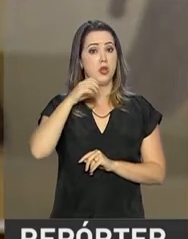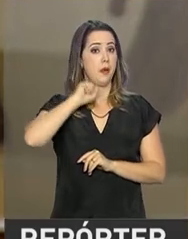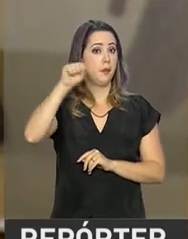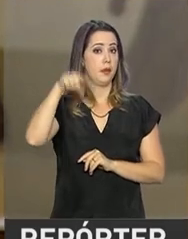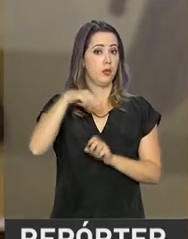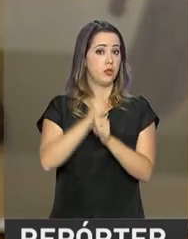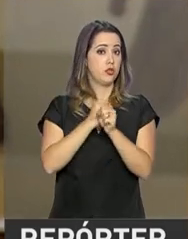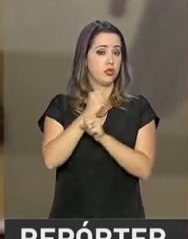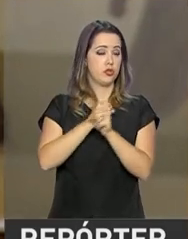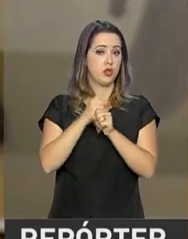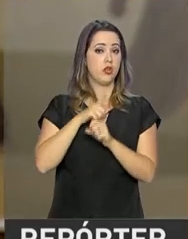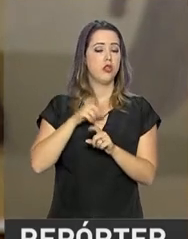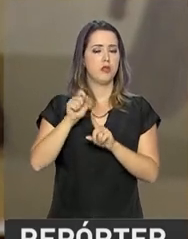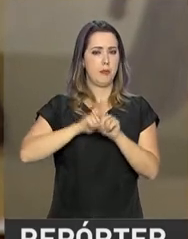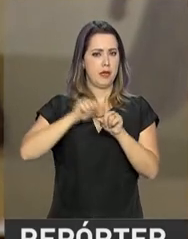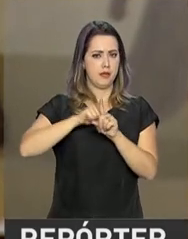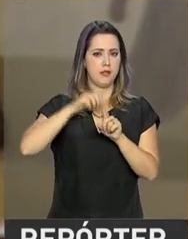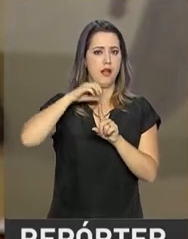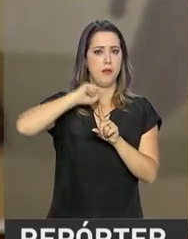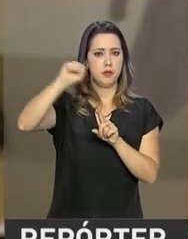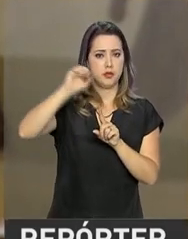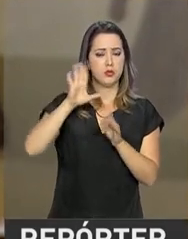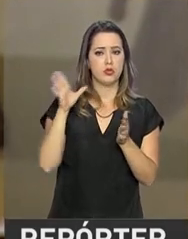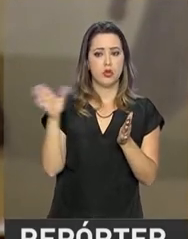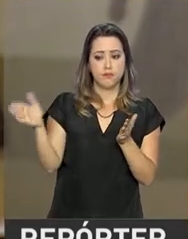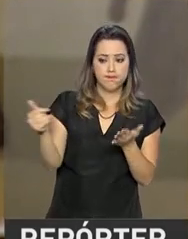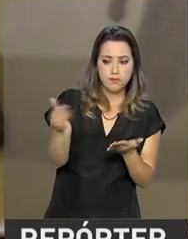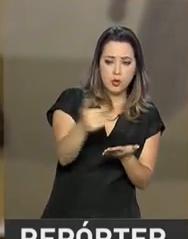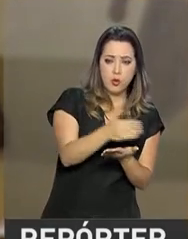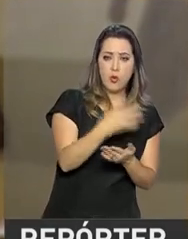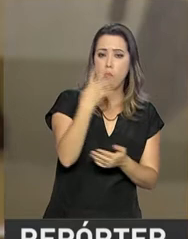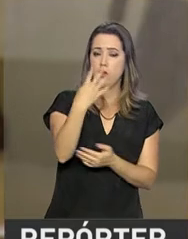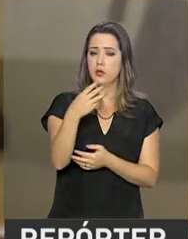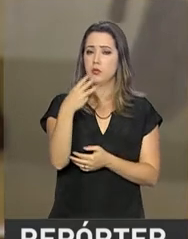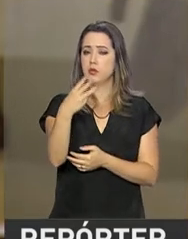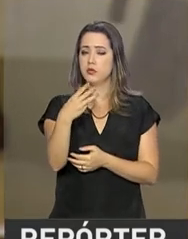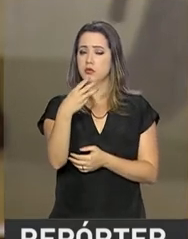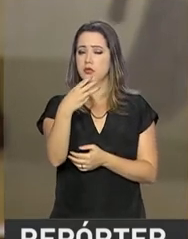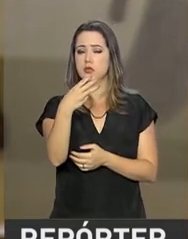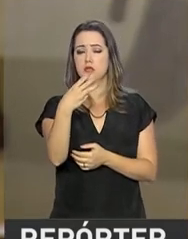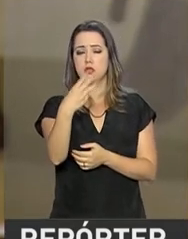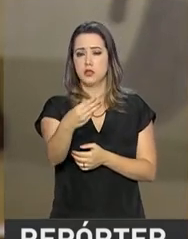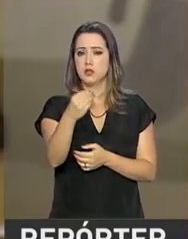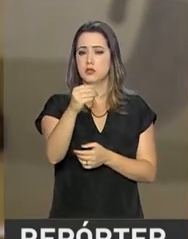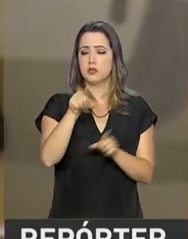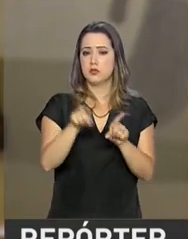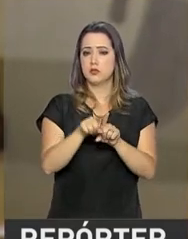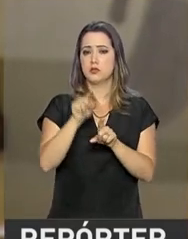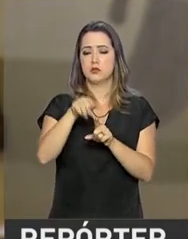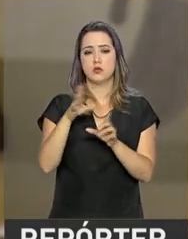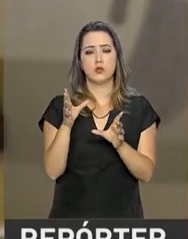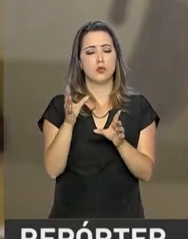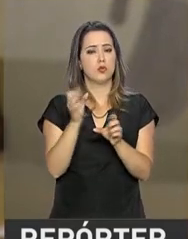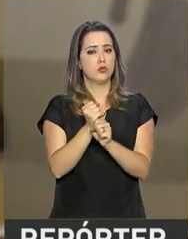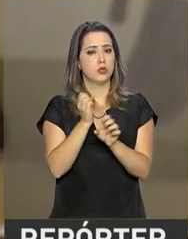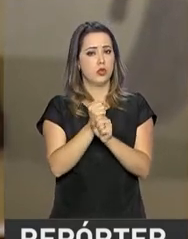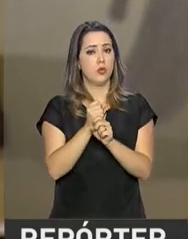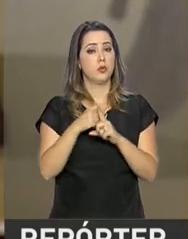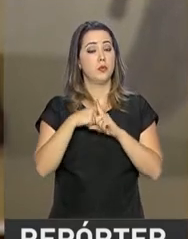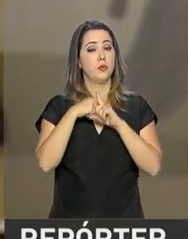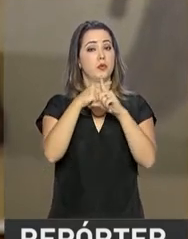4523 admissões para trabalho intermitente com um saldo positivo de três mil e 600 empregos